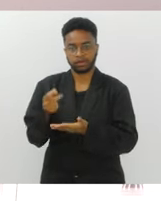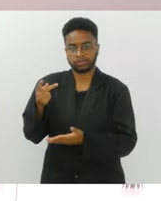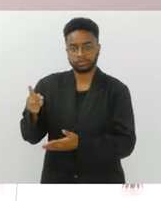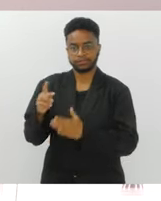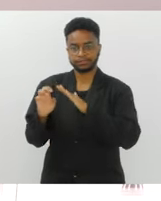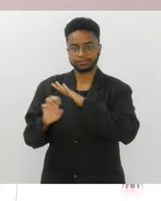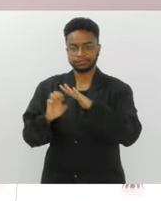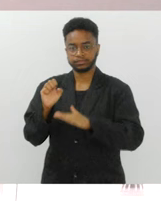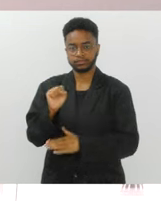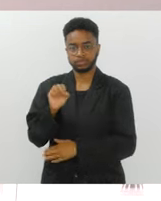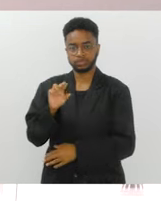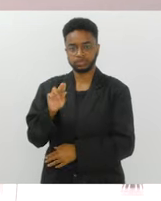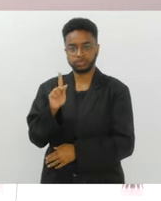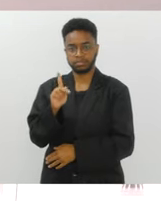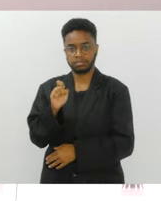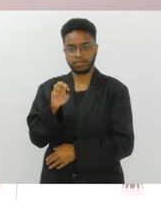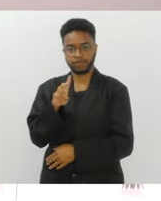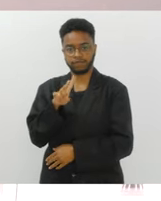Supervia.